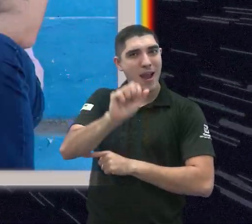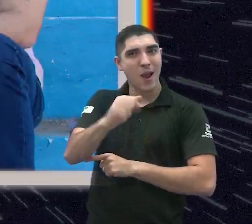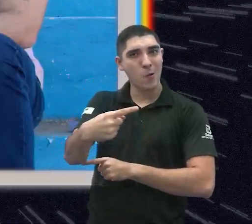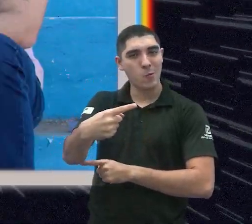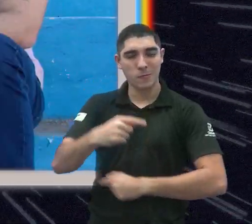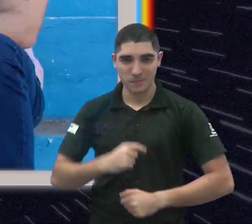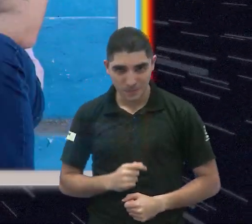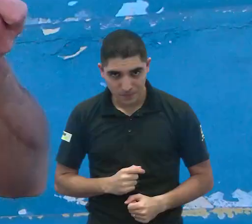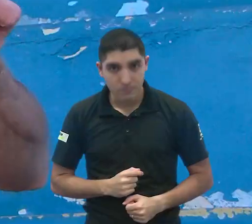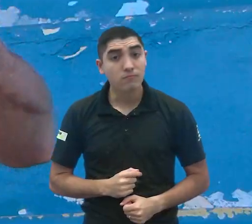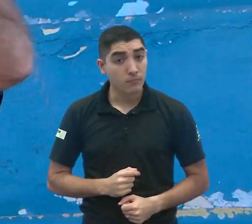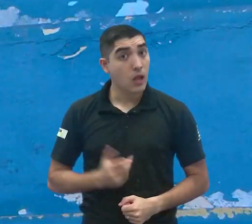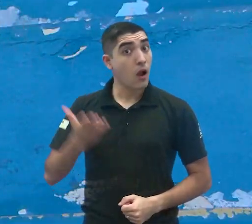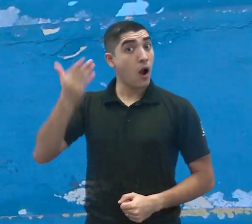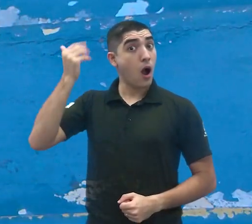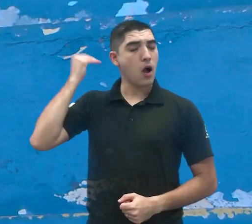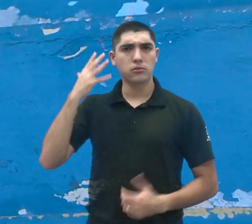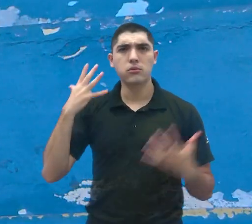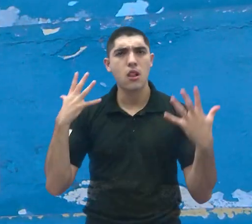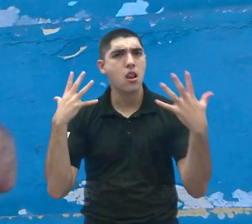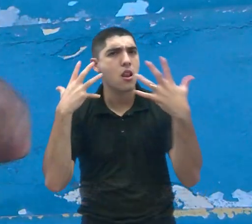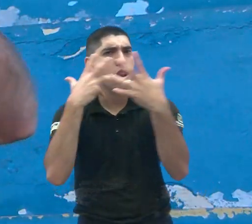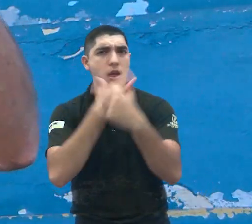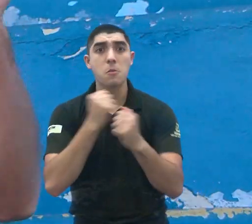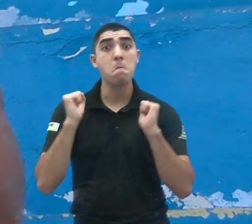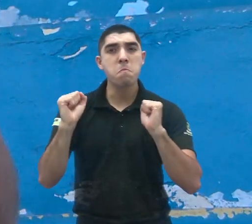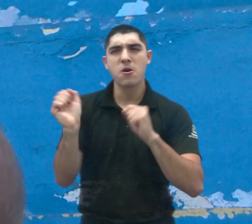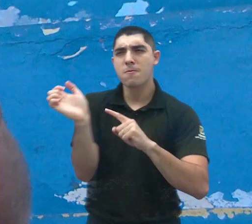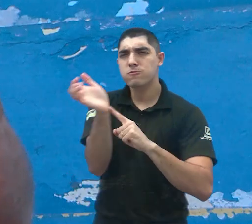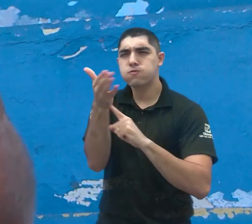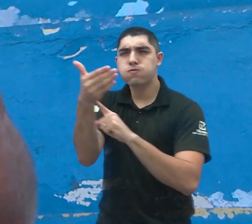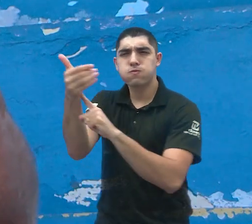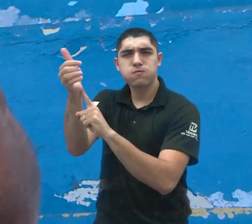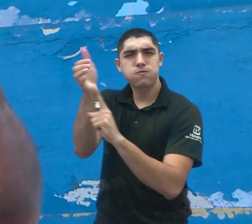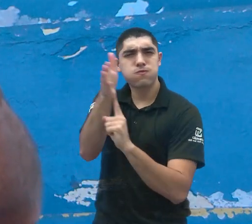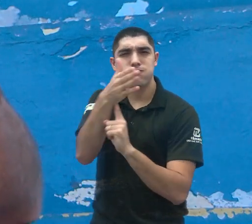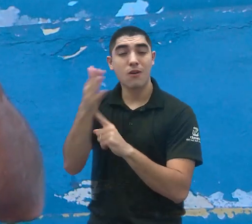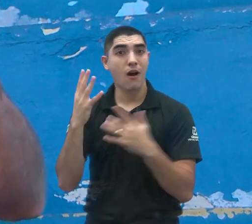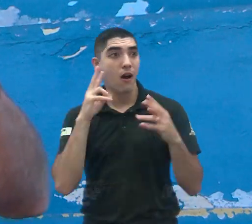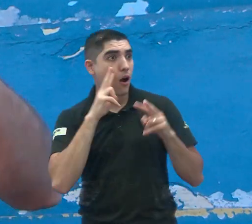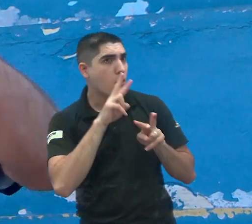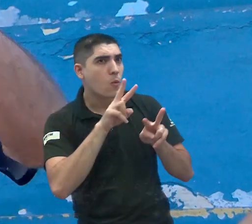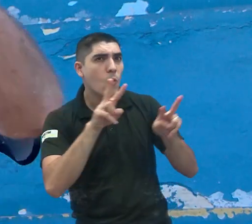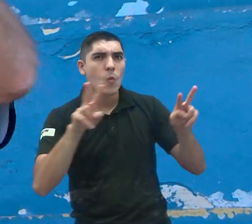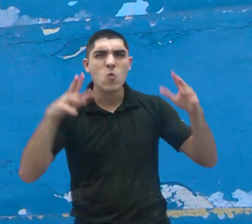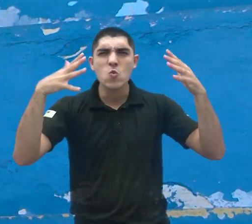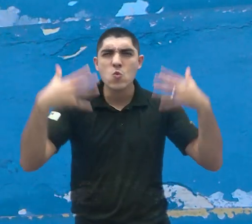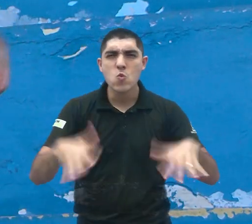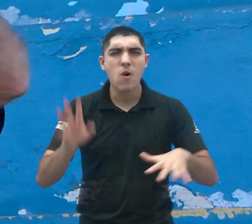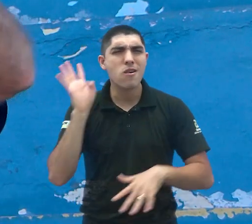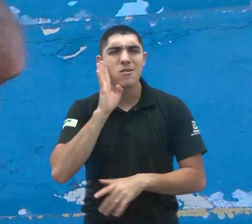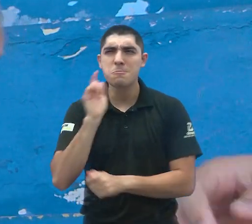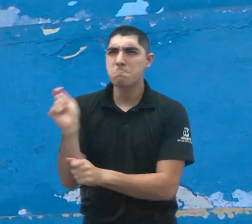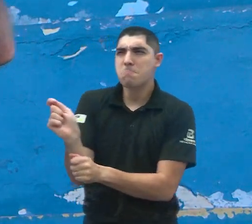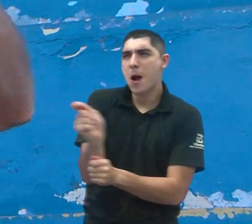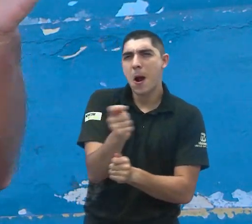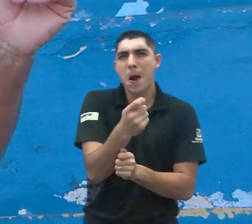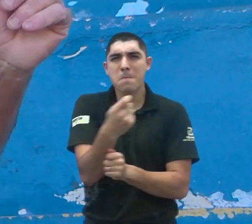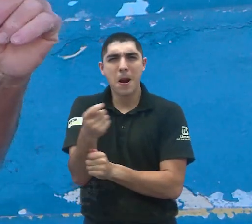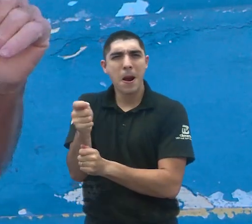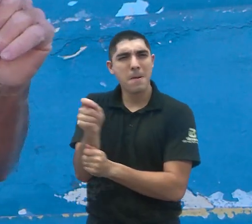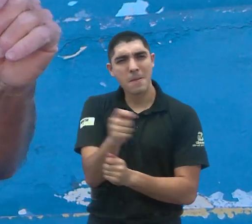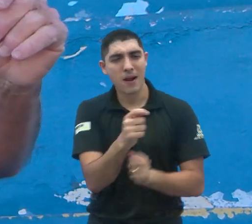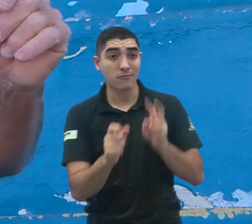primeira divisão estadual. Era até mais bonito antigamente, que era liberado as bandeiras. Então você ia para o estádio, antes você